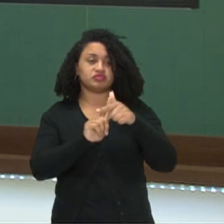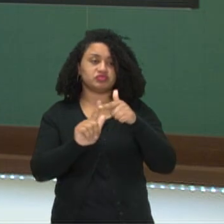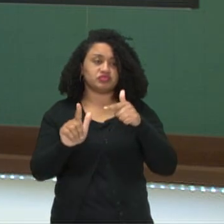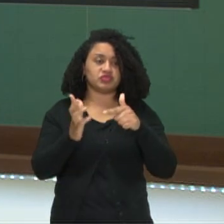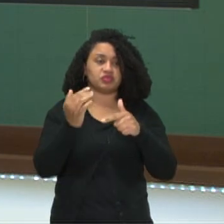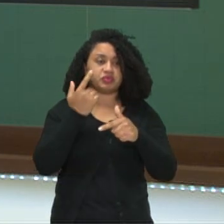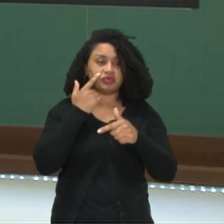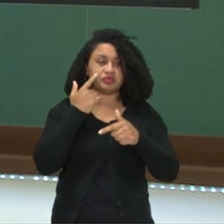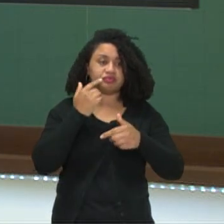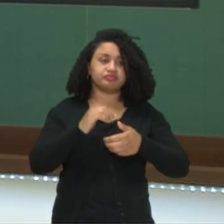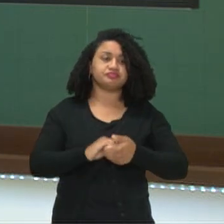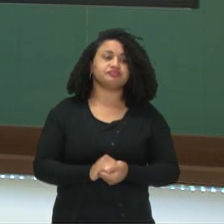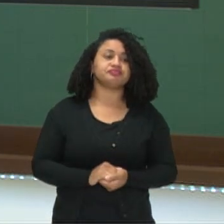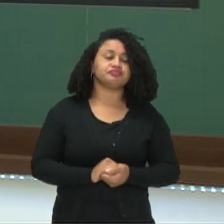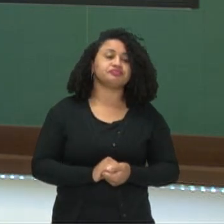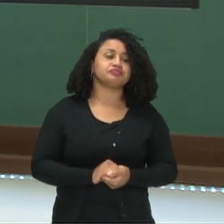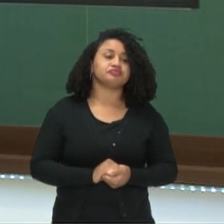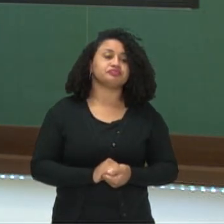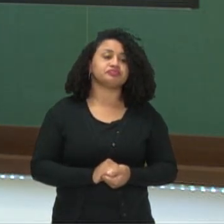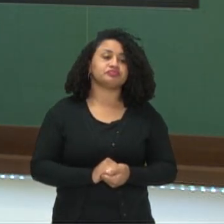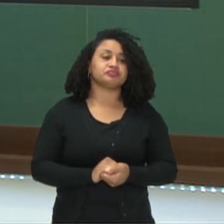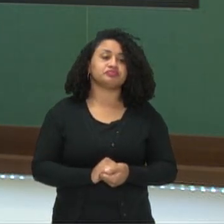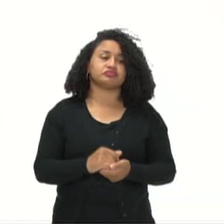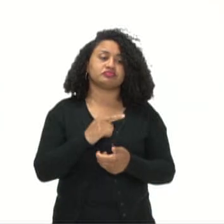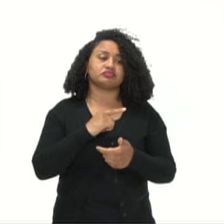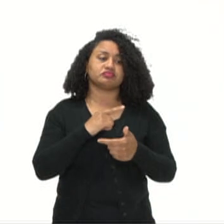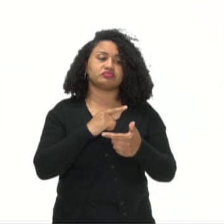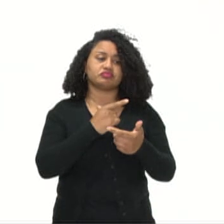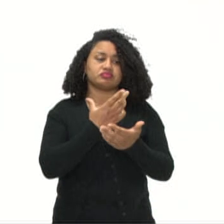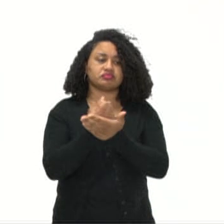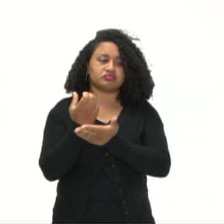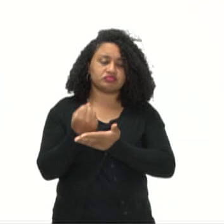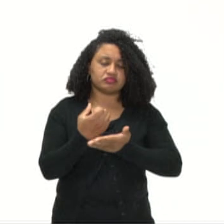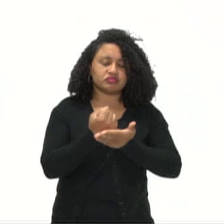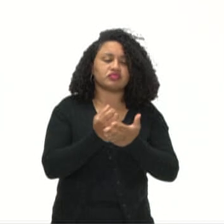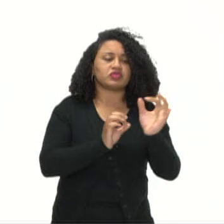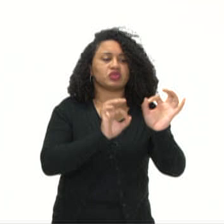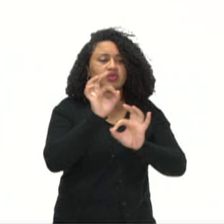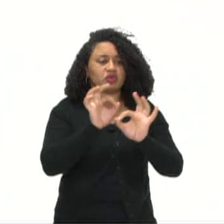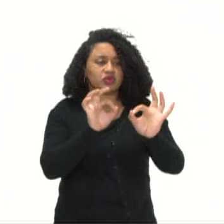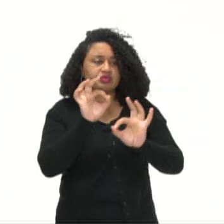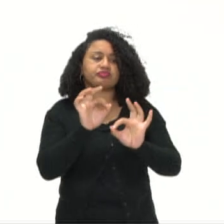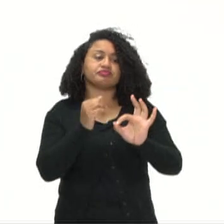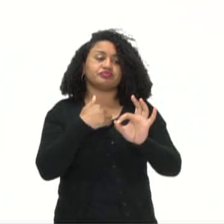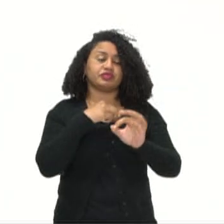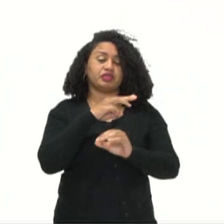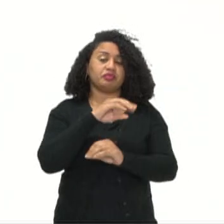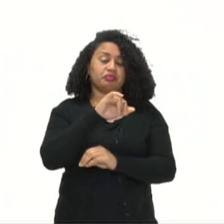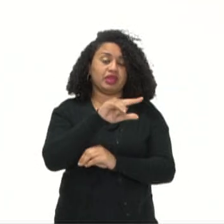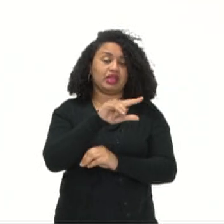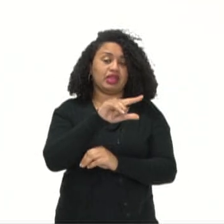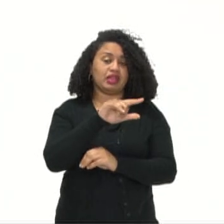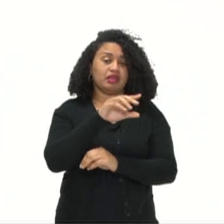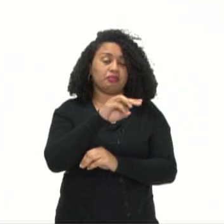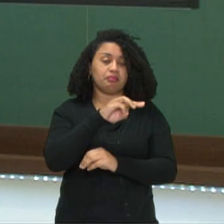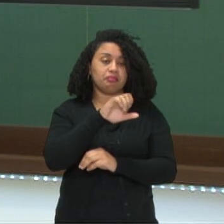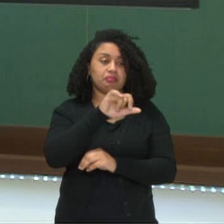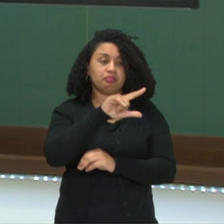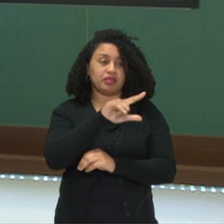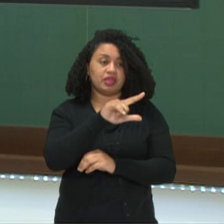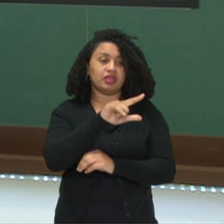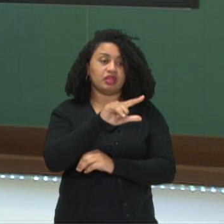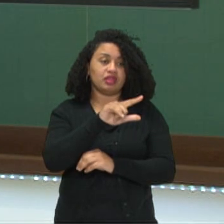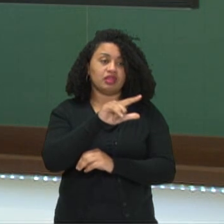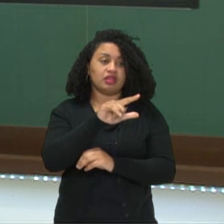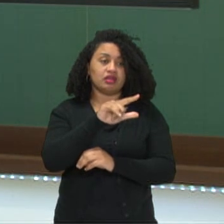então? Então eu tenho os dados aqui: 0,6 microcoulomb, é milicoulomb, mili, não é micro